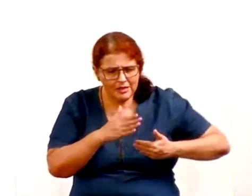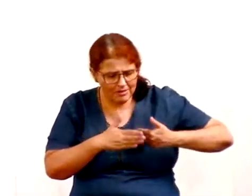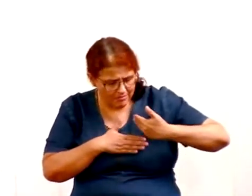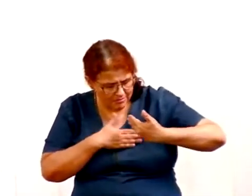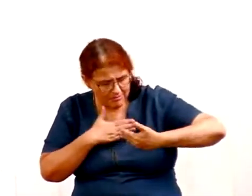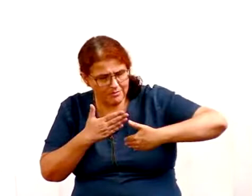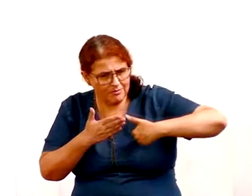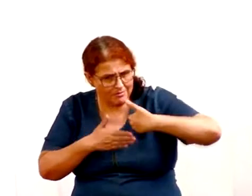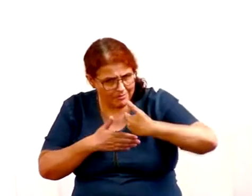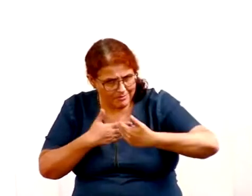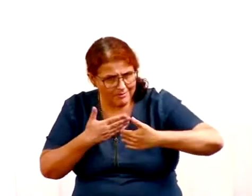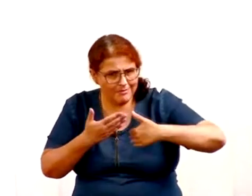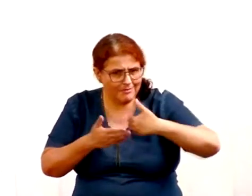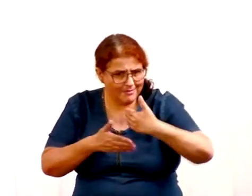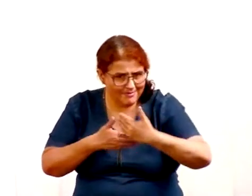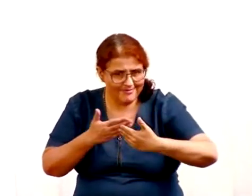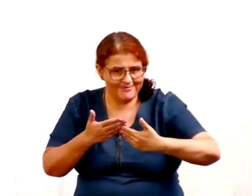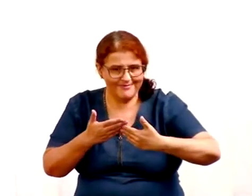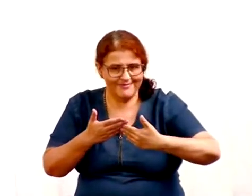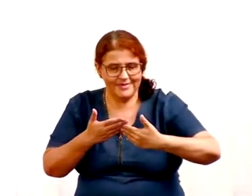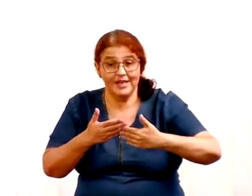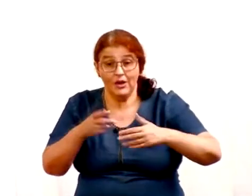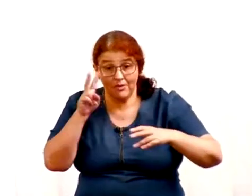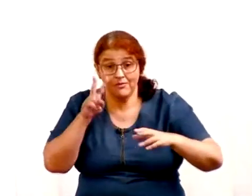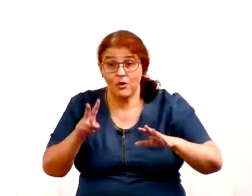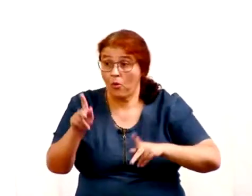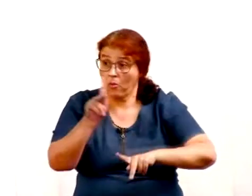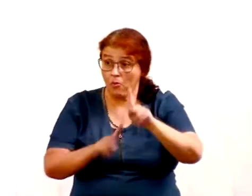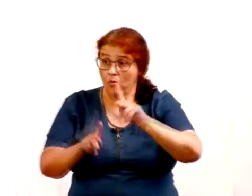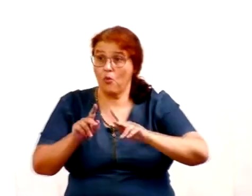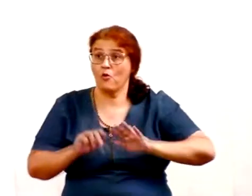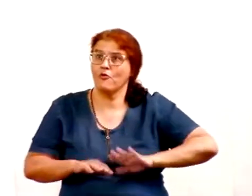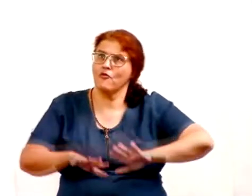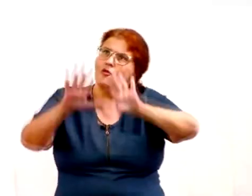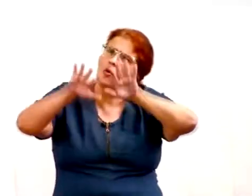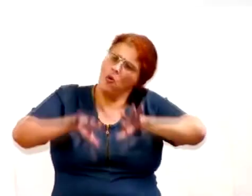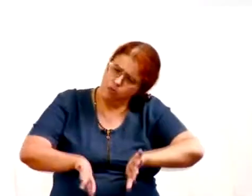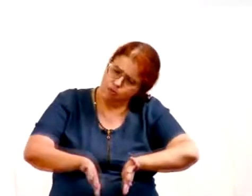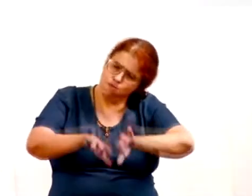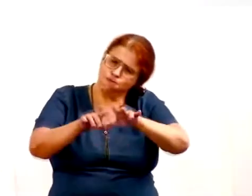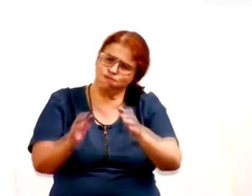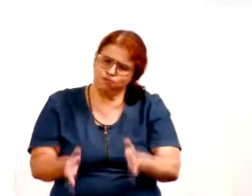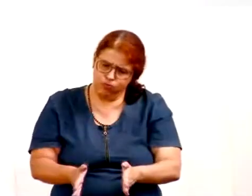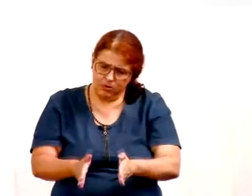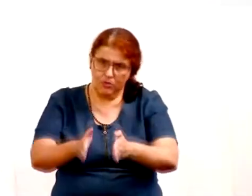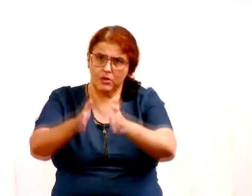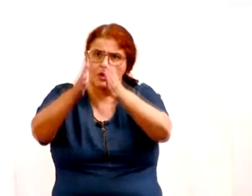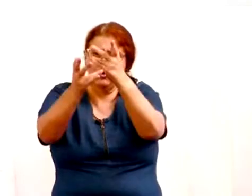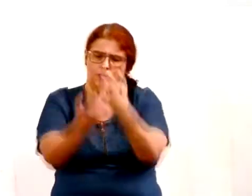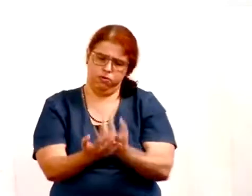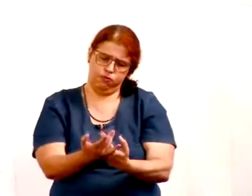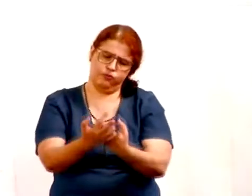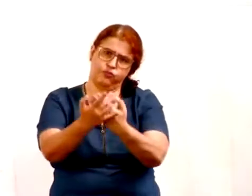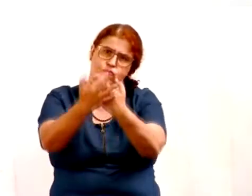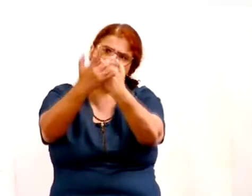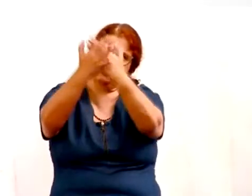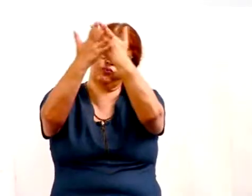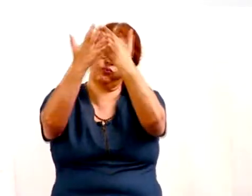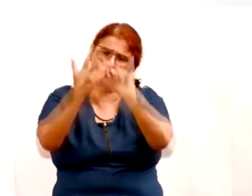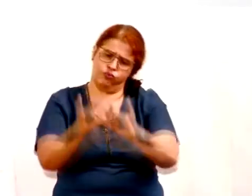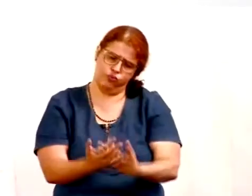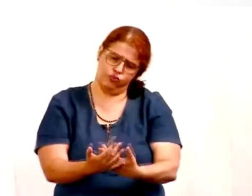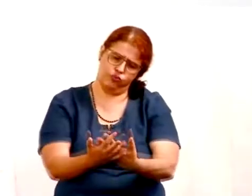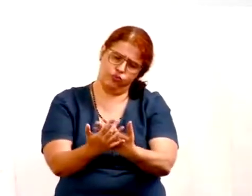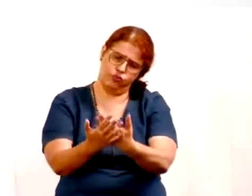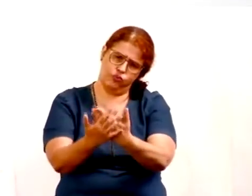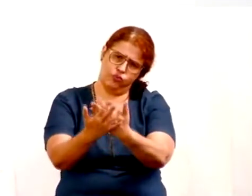povo viu coluna de fogo que se erguia à noite para guiar o povo de Israel. Uma coluna